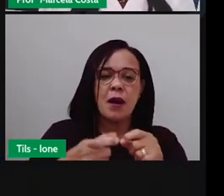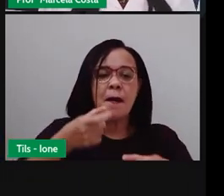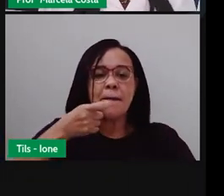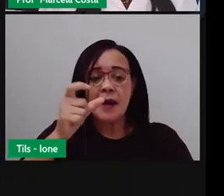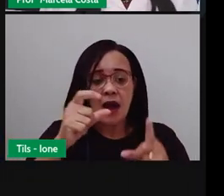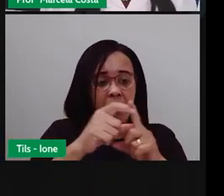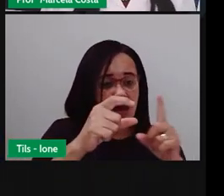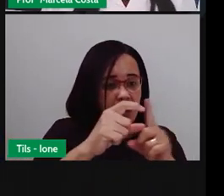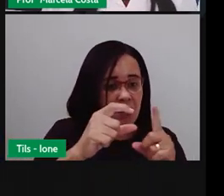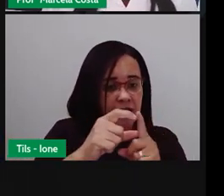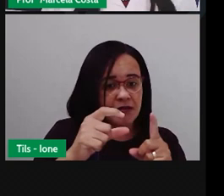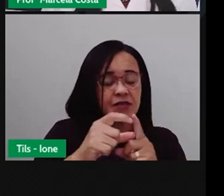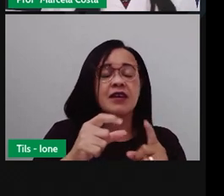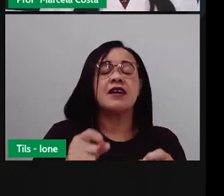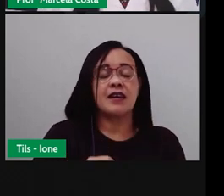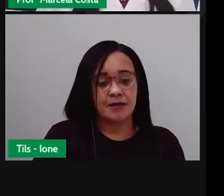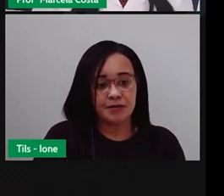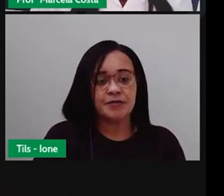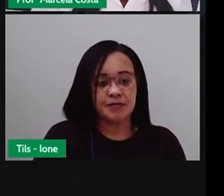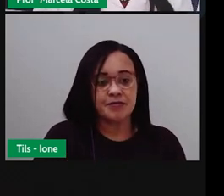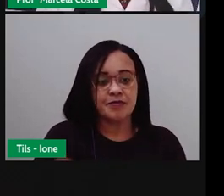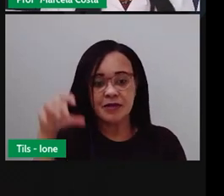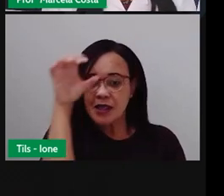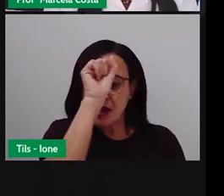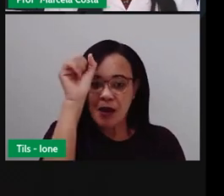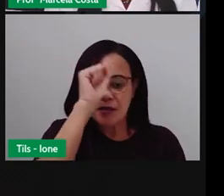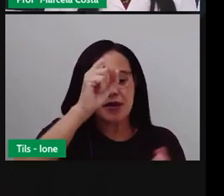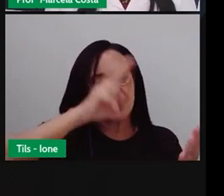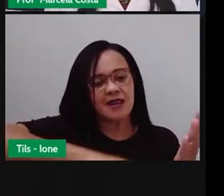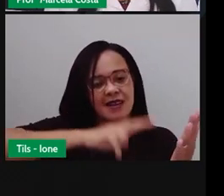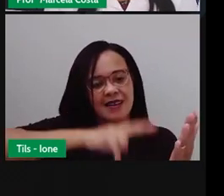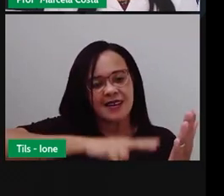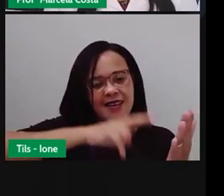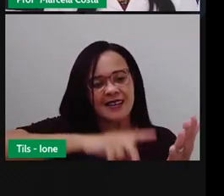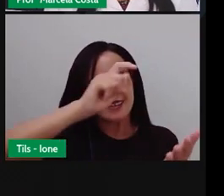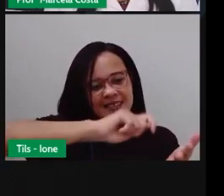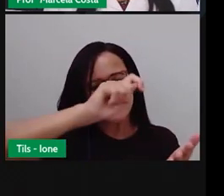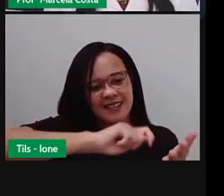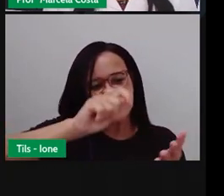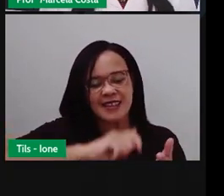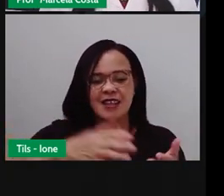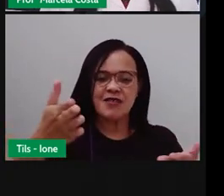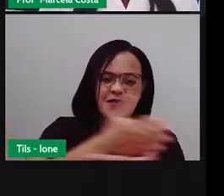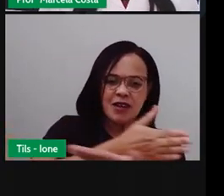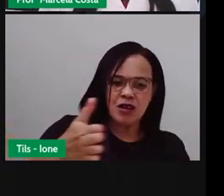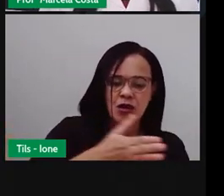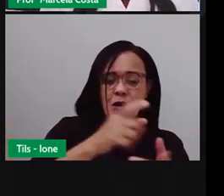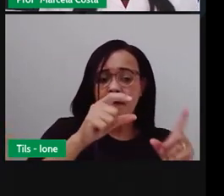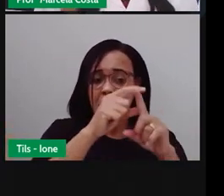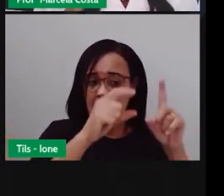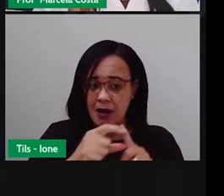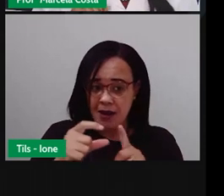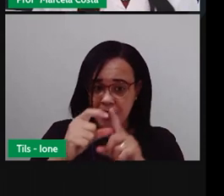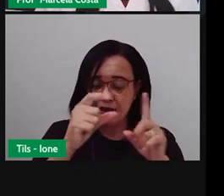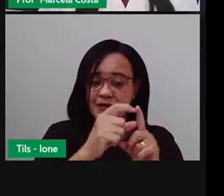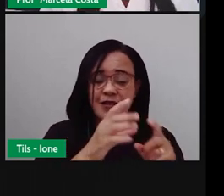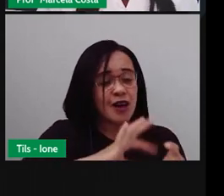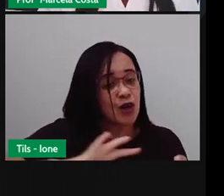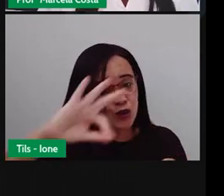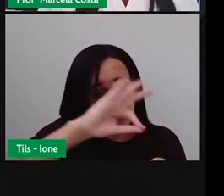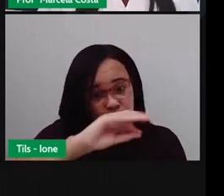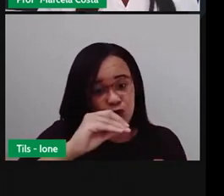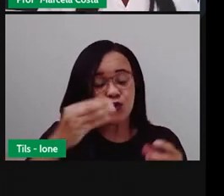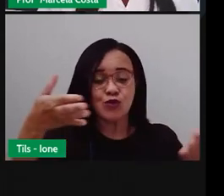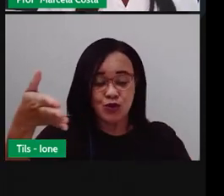em sílabas, vai aprender a ler e a escrever algumas palavras. Tudo isso durante